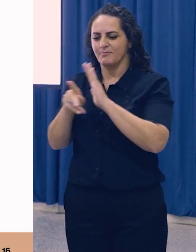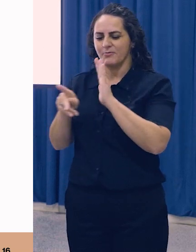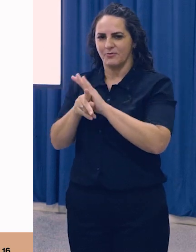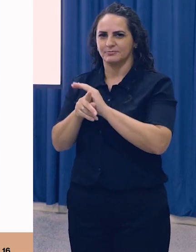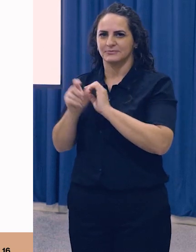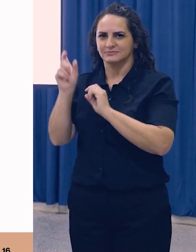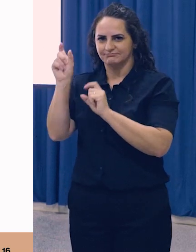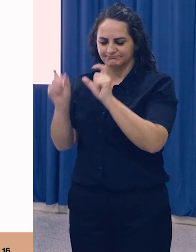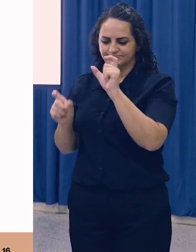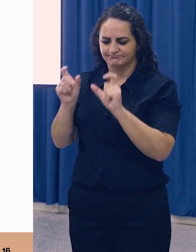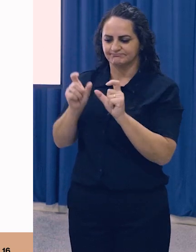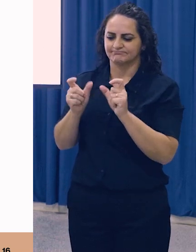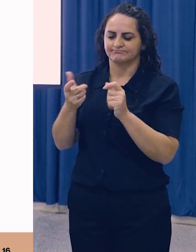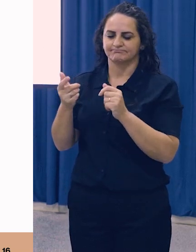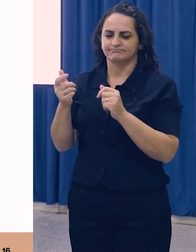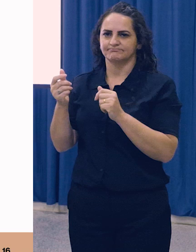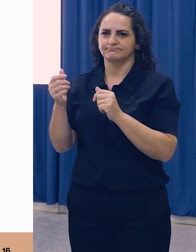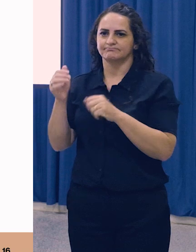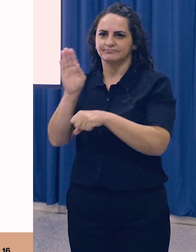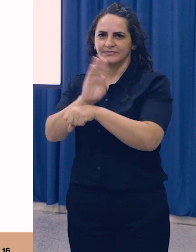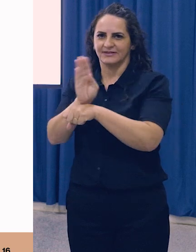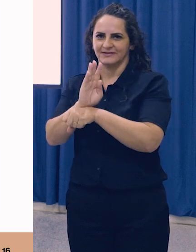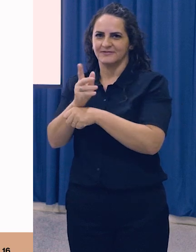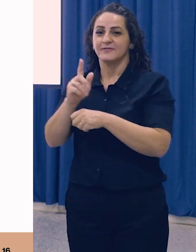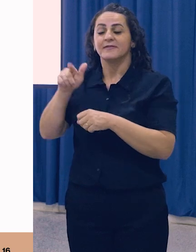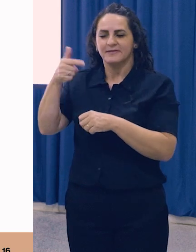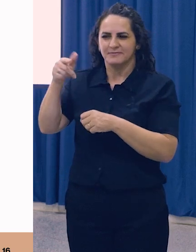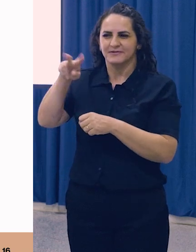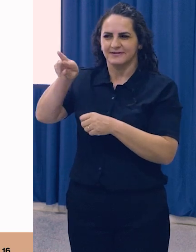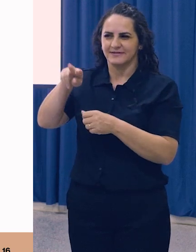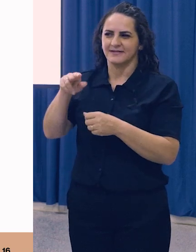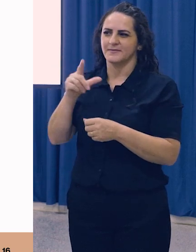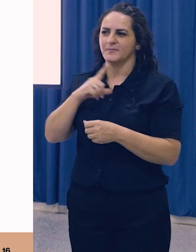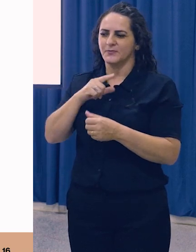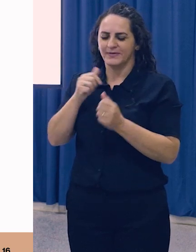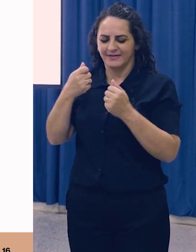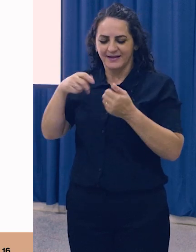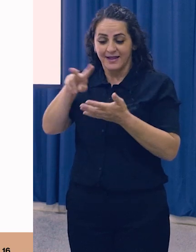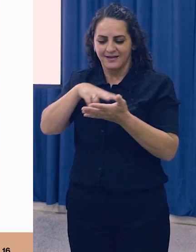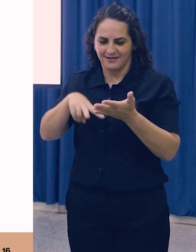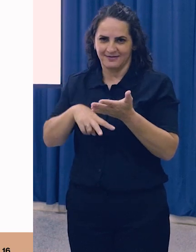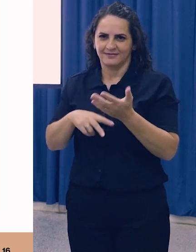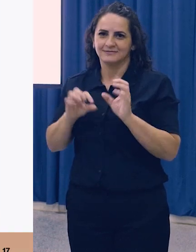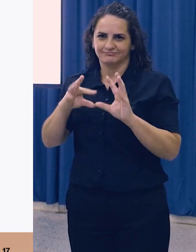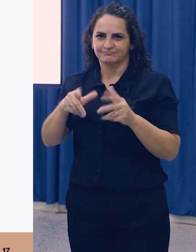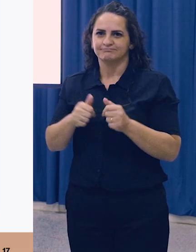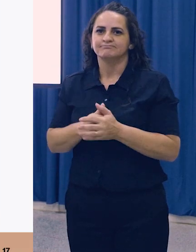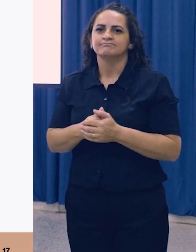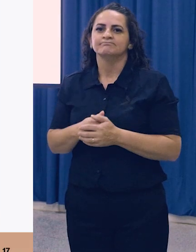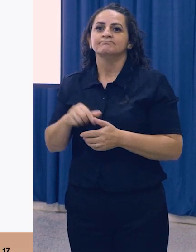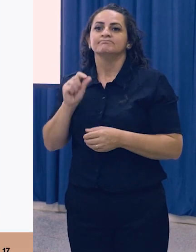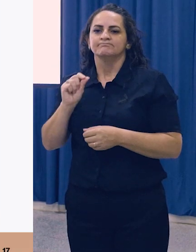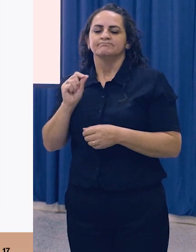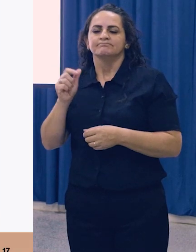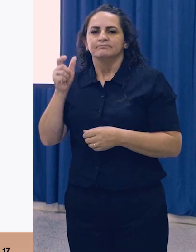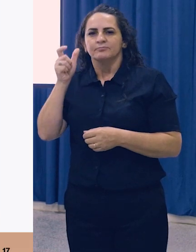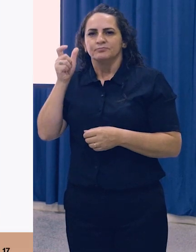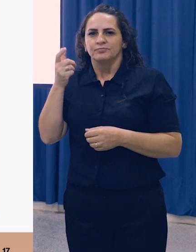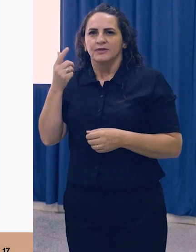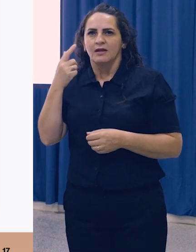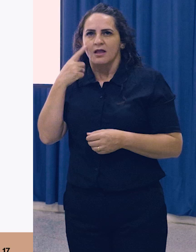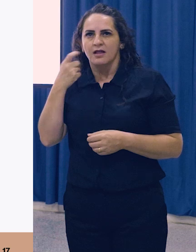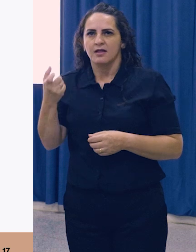citar só os mais importantes. Espero que vocês leiam o e-book inteiro depois. Mas o interessante do filme é que do Hereditário,